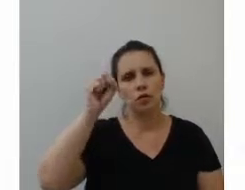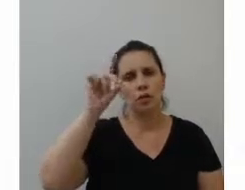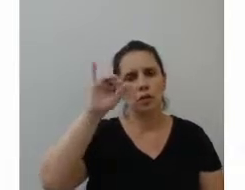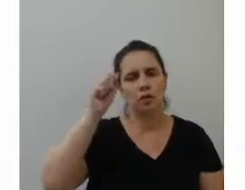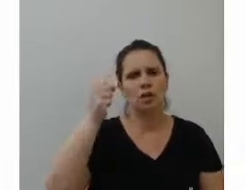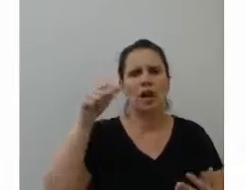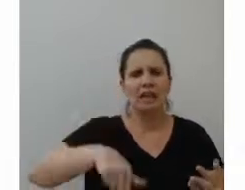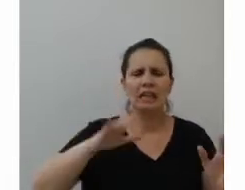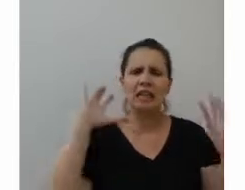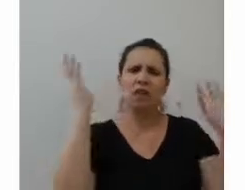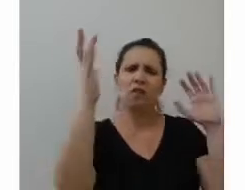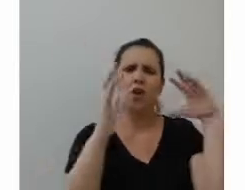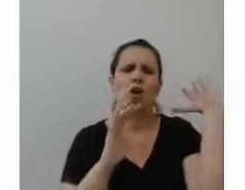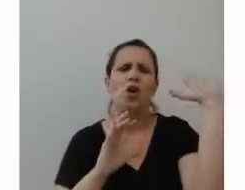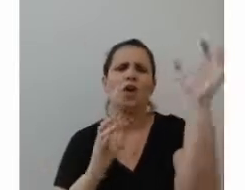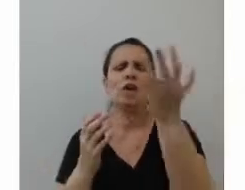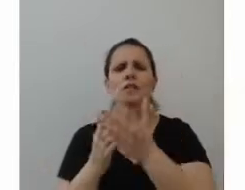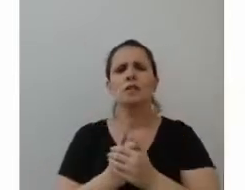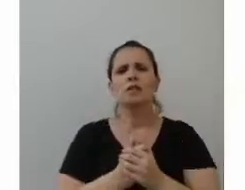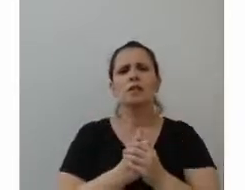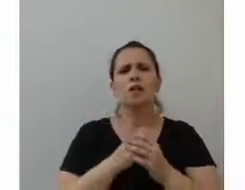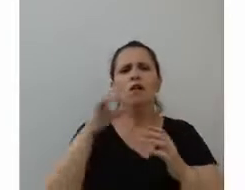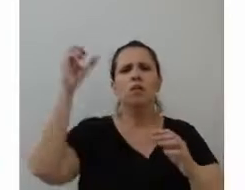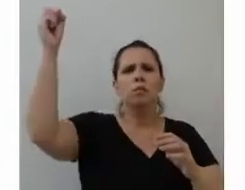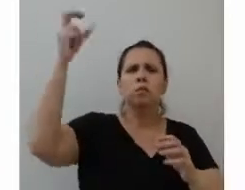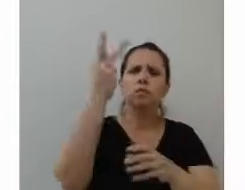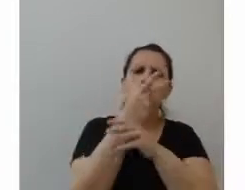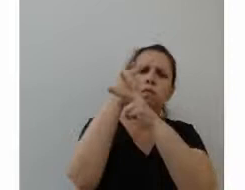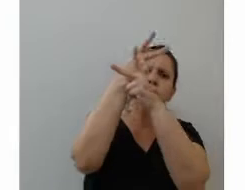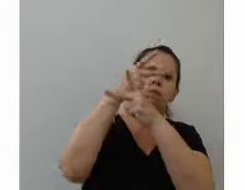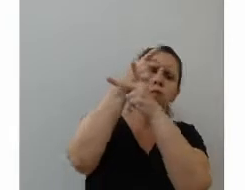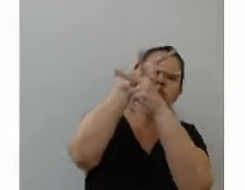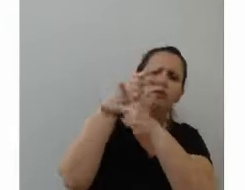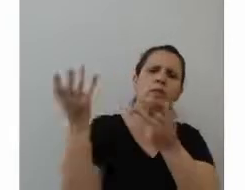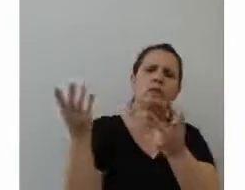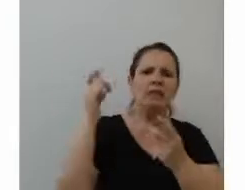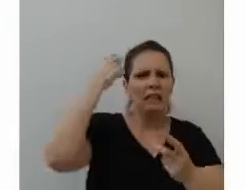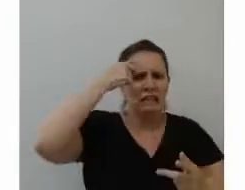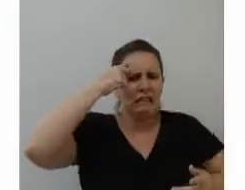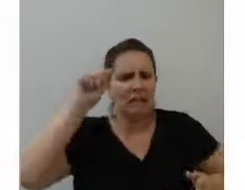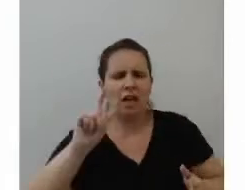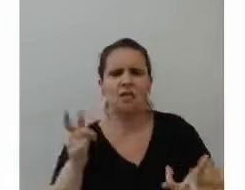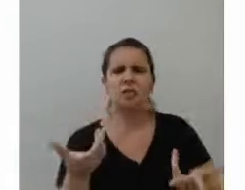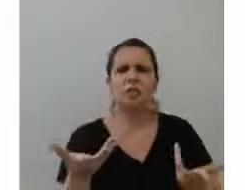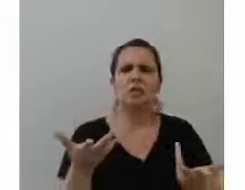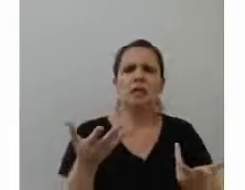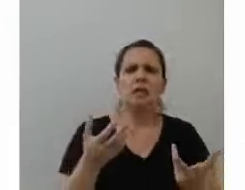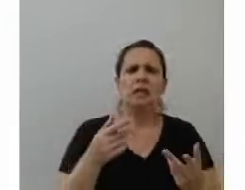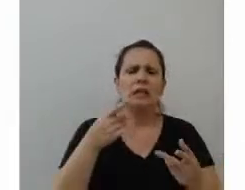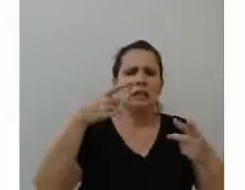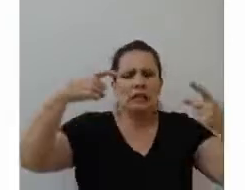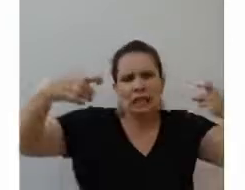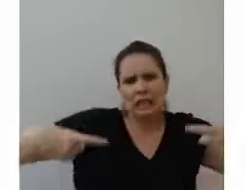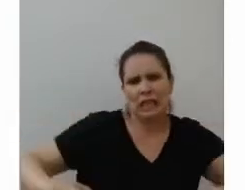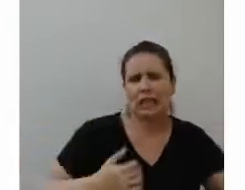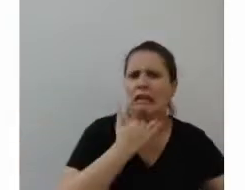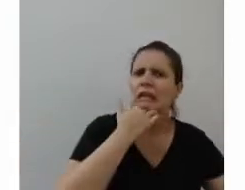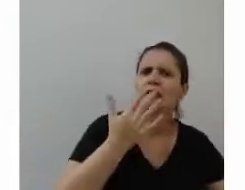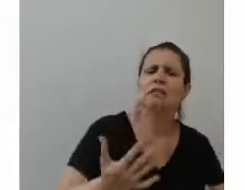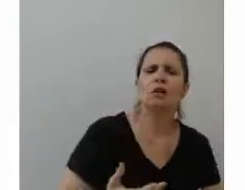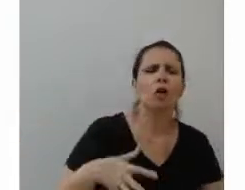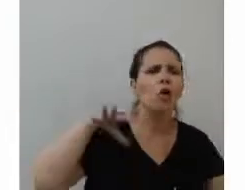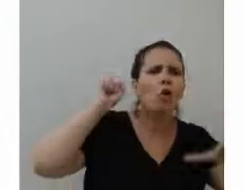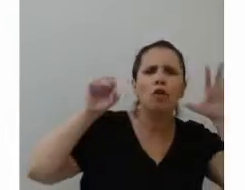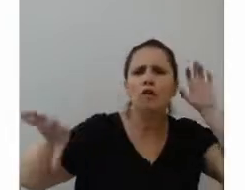ventos batida, façanhas de bravos não geram escravos, que estimem a vida sem guerra ele dá. Ouvi-me,